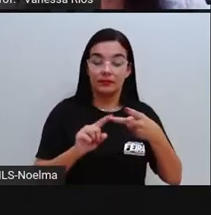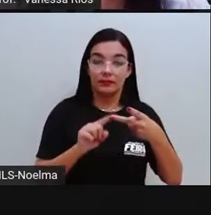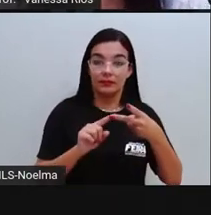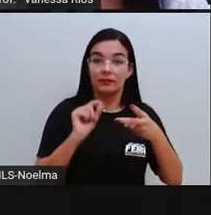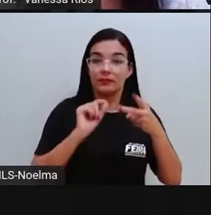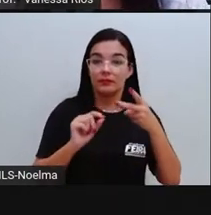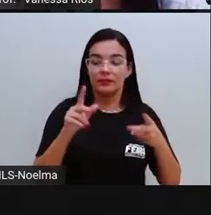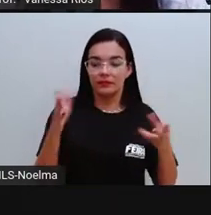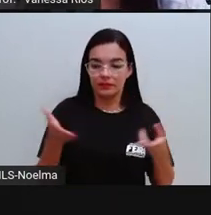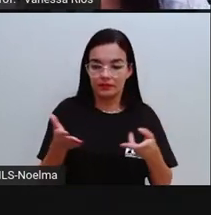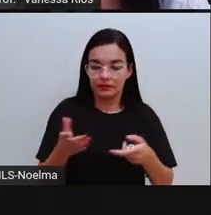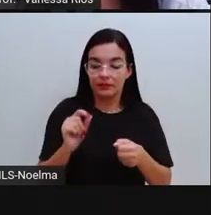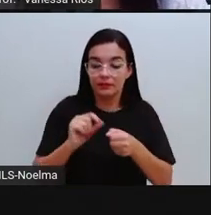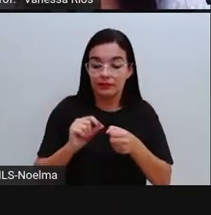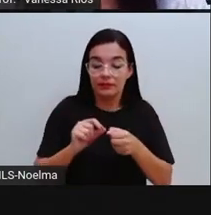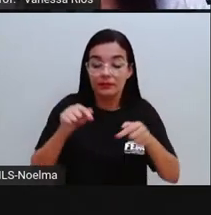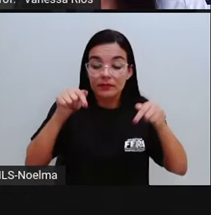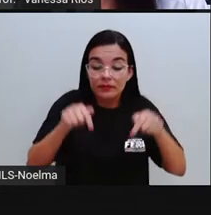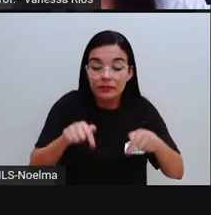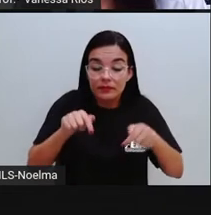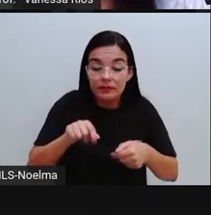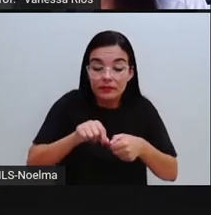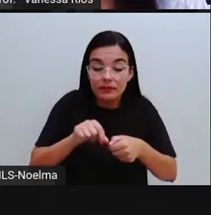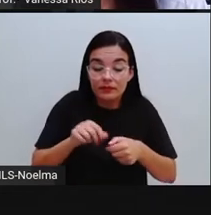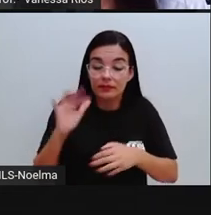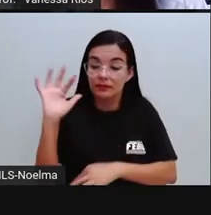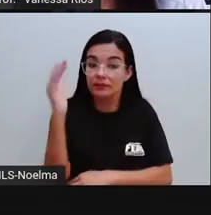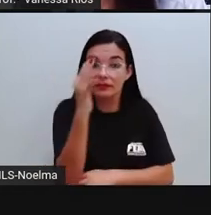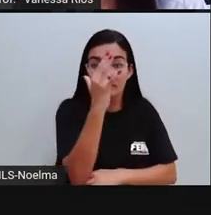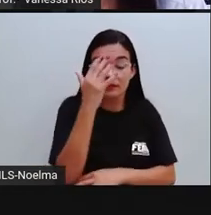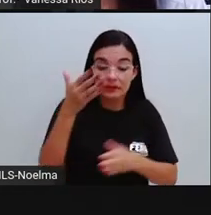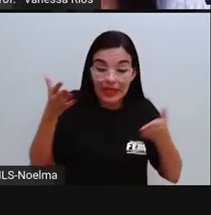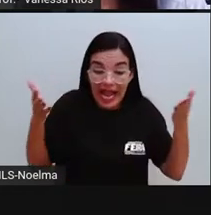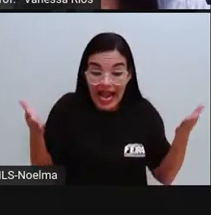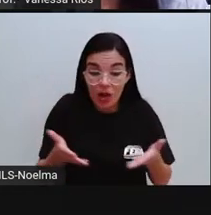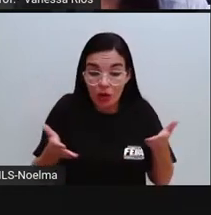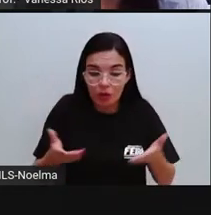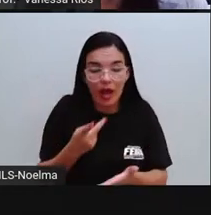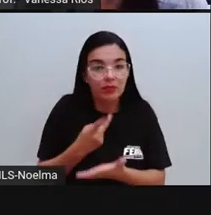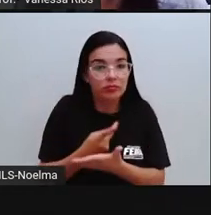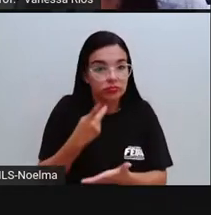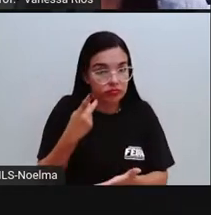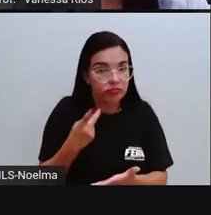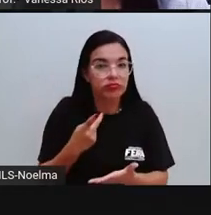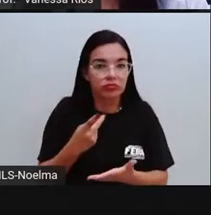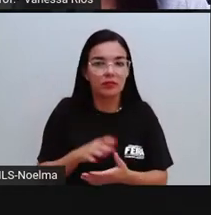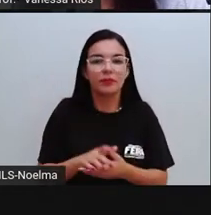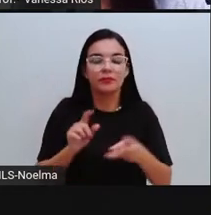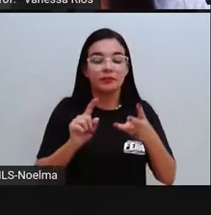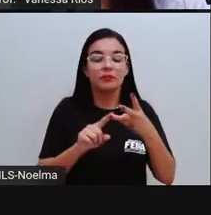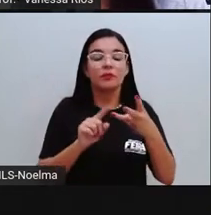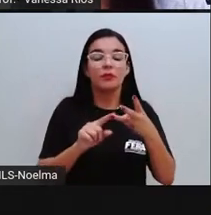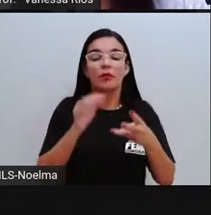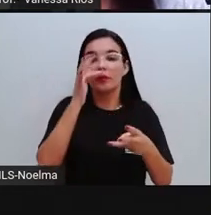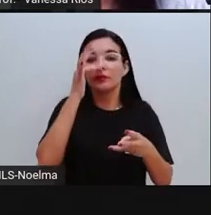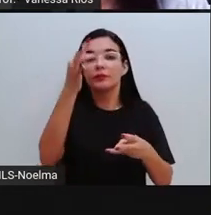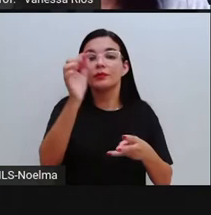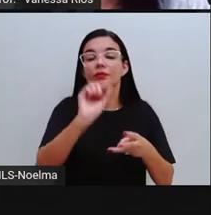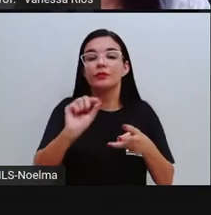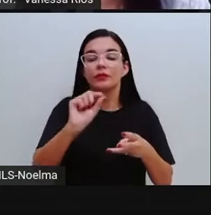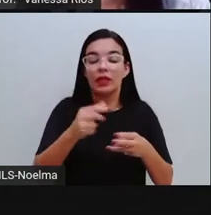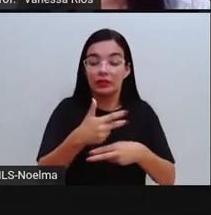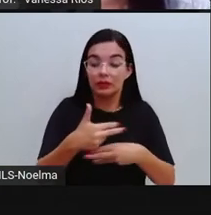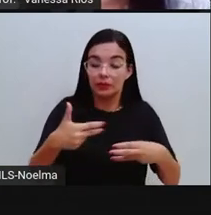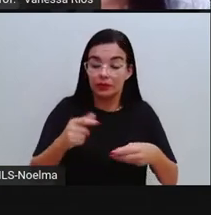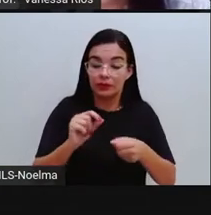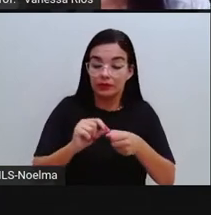Presente, as ações, os estados e fenômenos da natureza que estão acontecendo. E o futuro, as